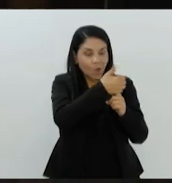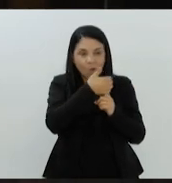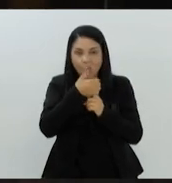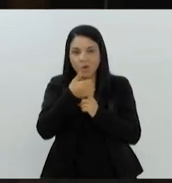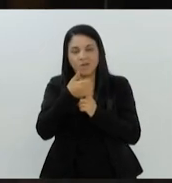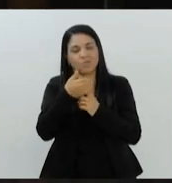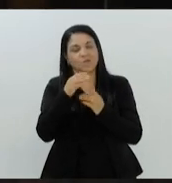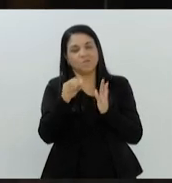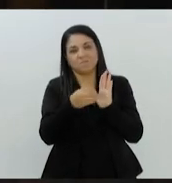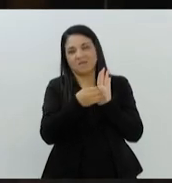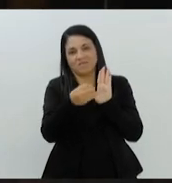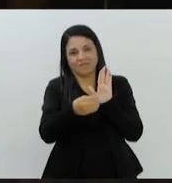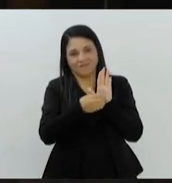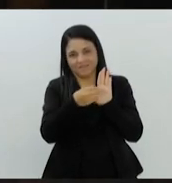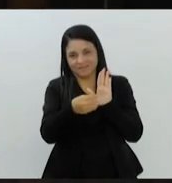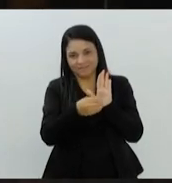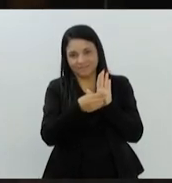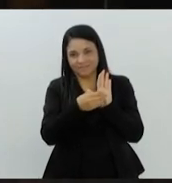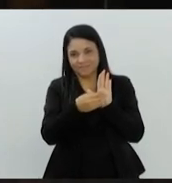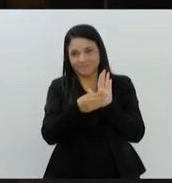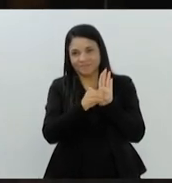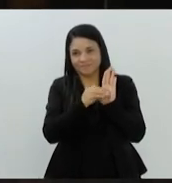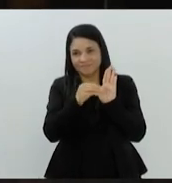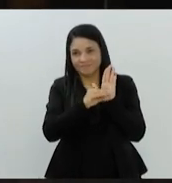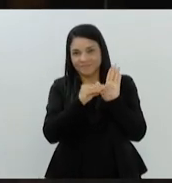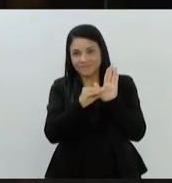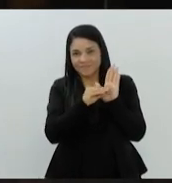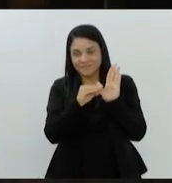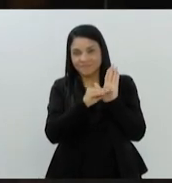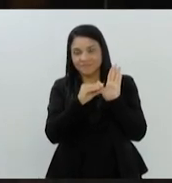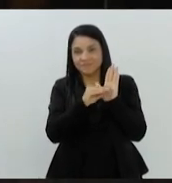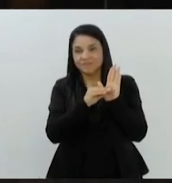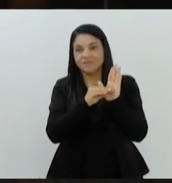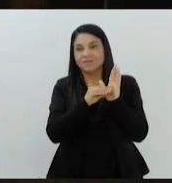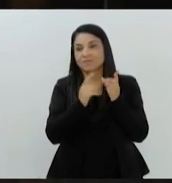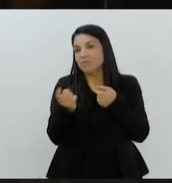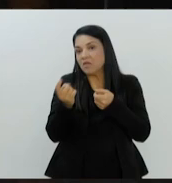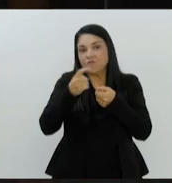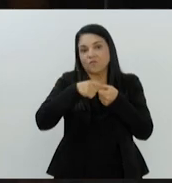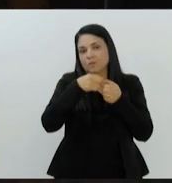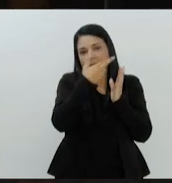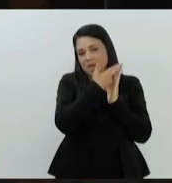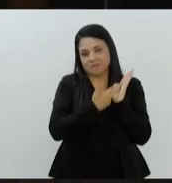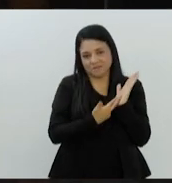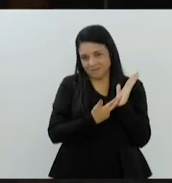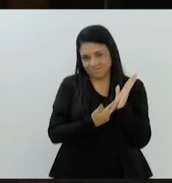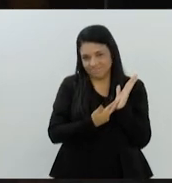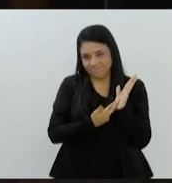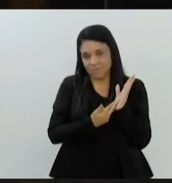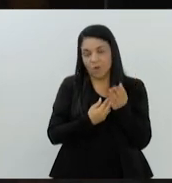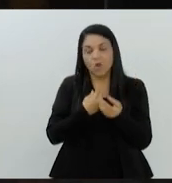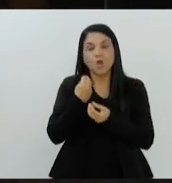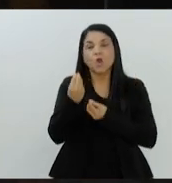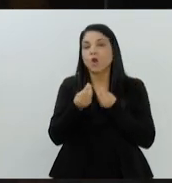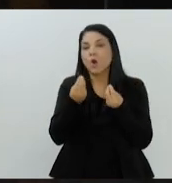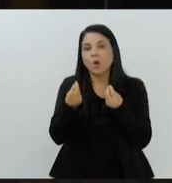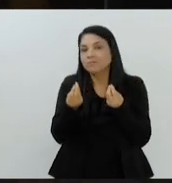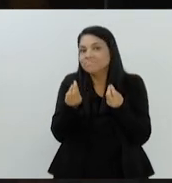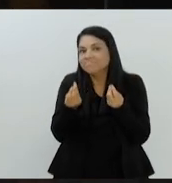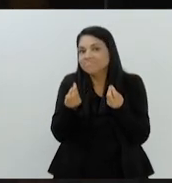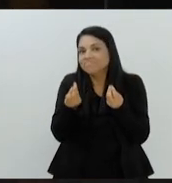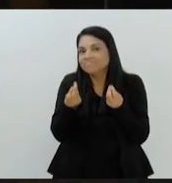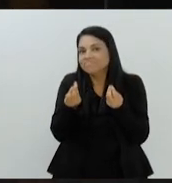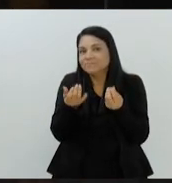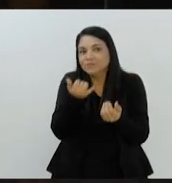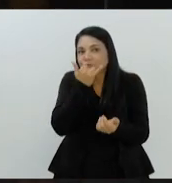Não há previsão de remessa à comissão de redação. Como a gente pode fazer isso? Desculpa, mas não há